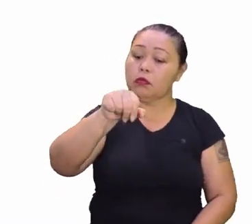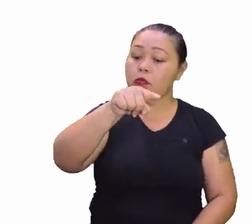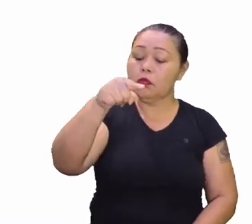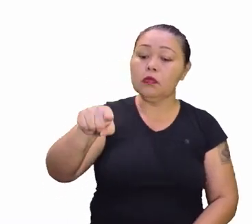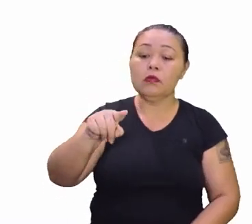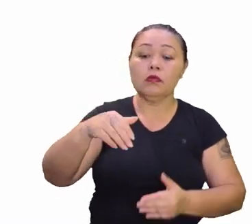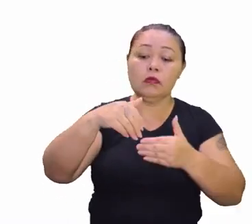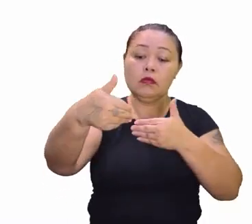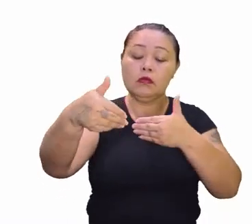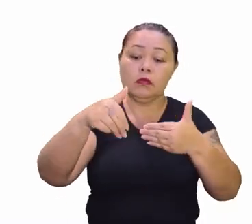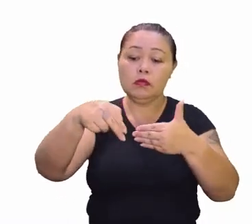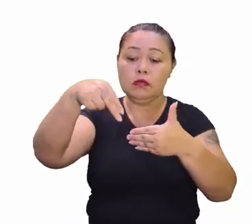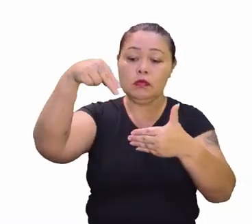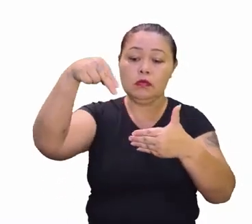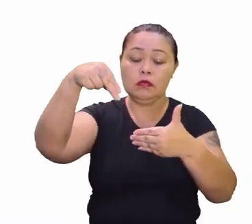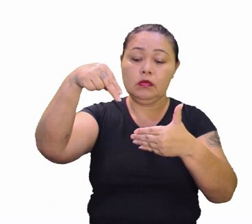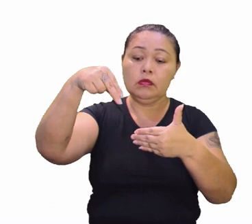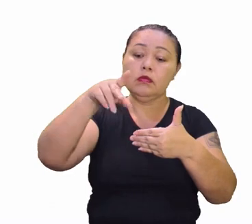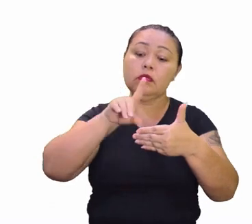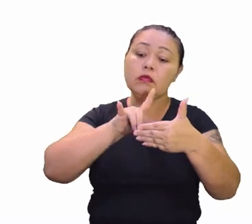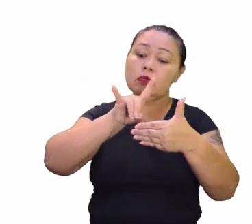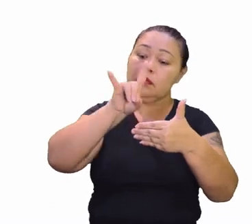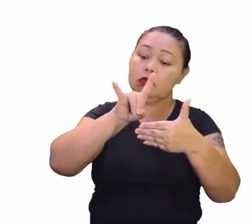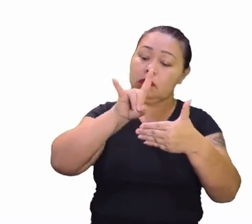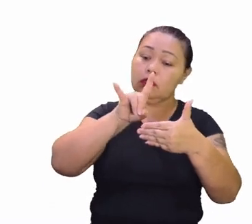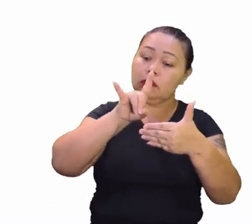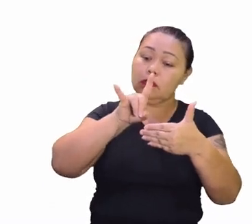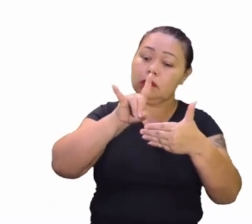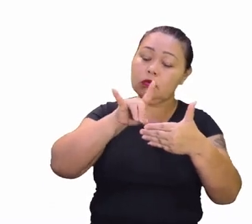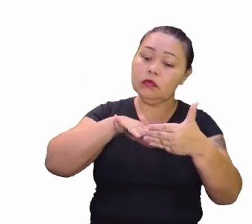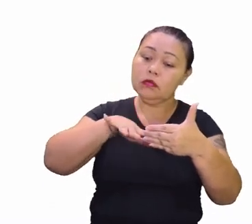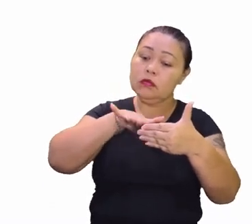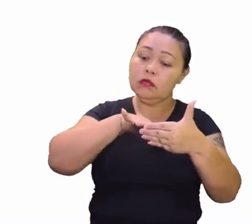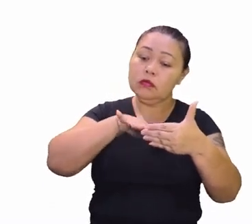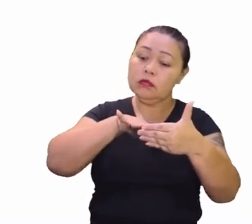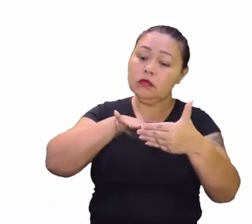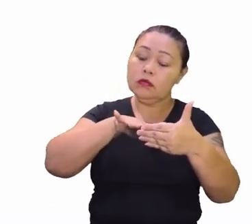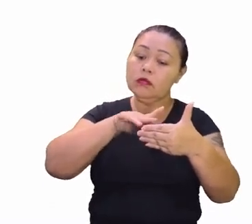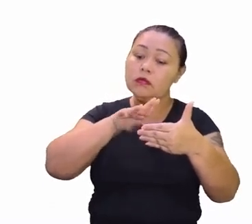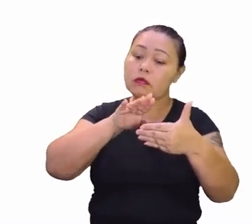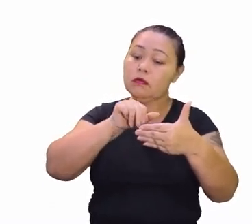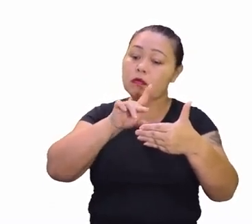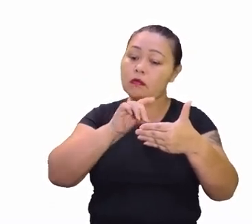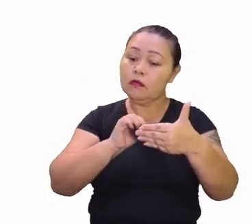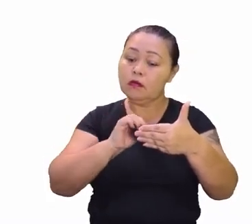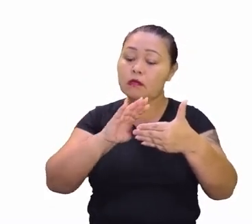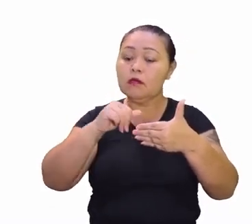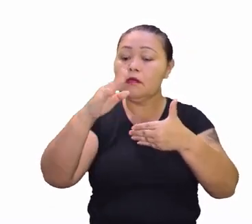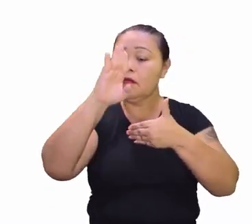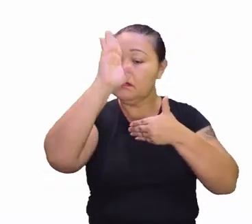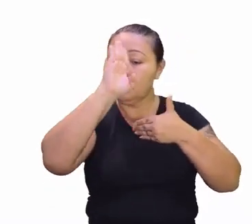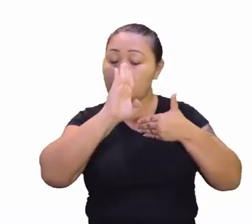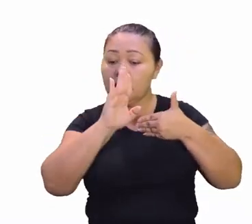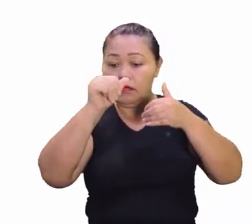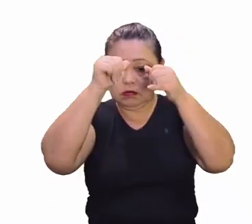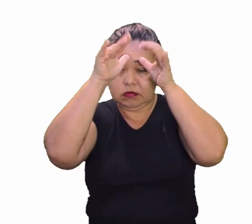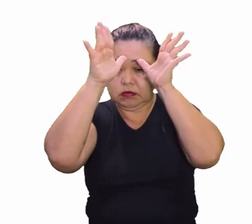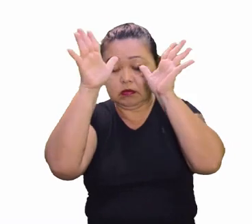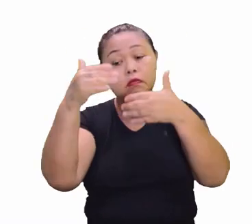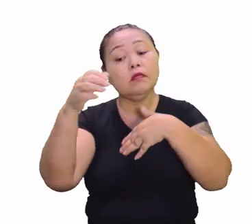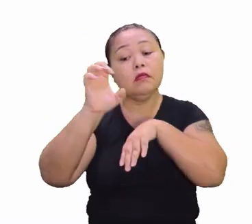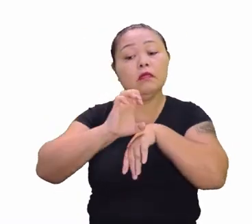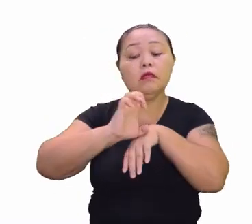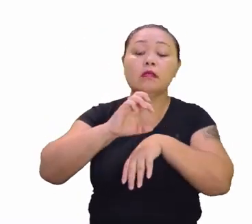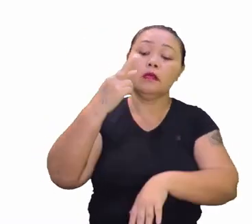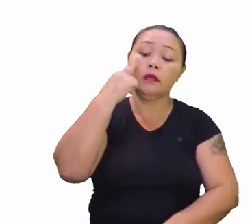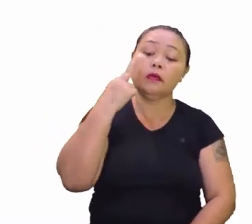faz fronteira no norte entre Bolívia, que é o departamento de Pando, e Brasil, os estados do Acre e